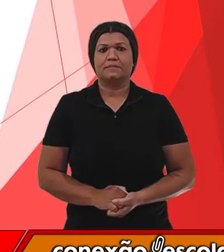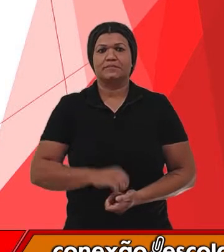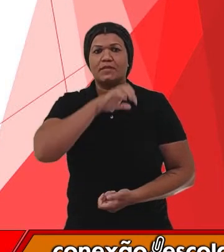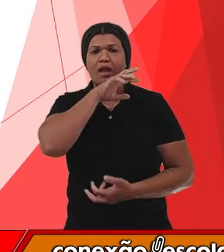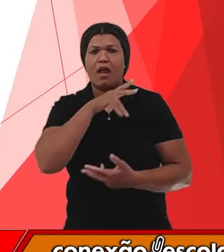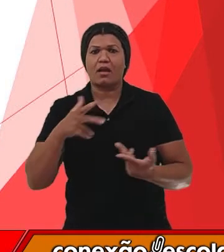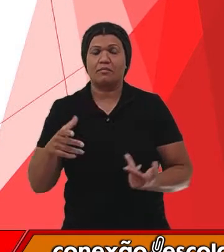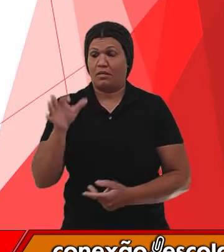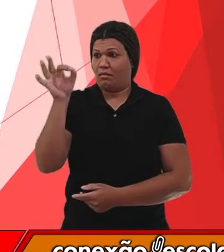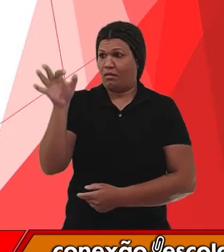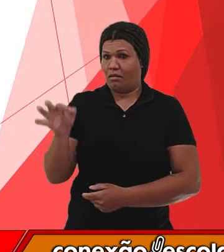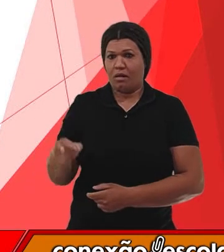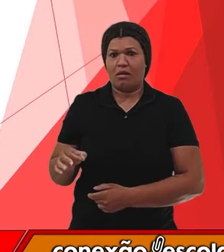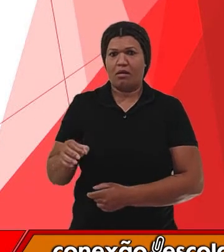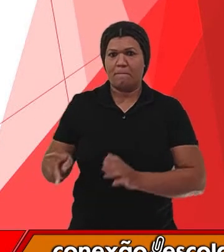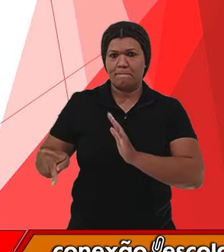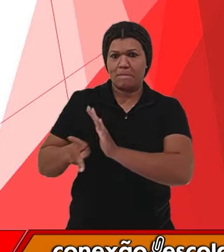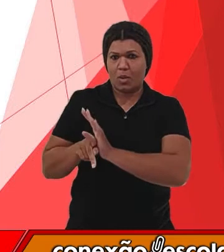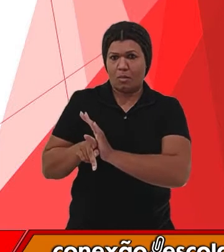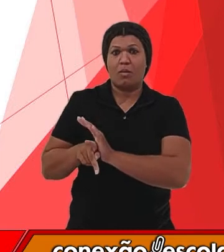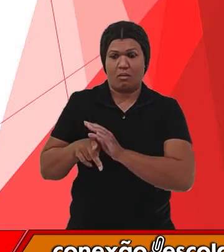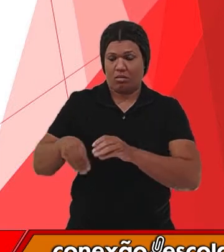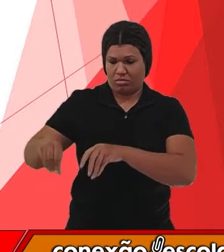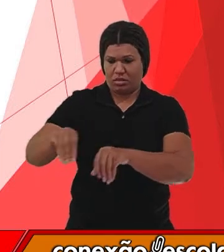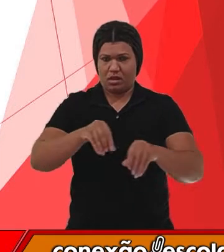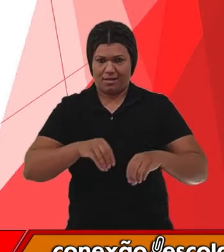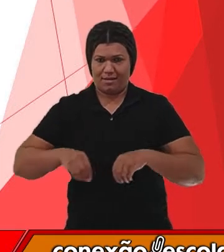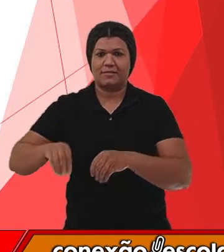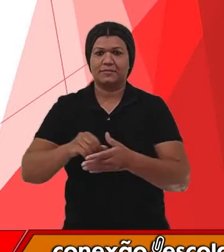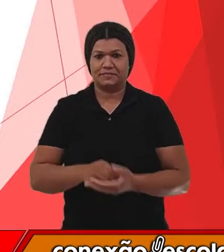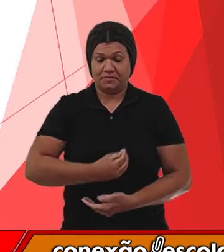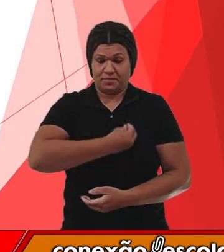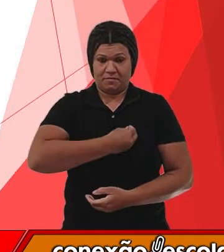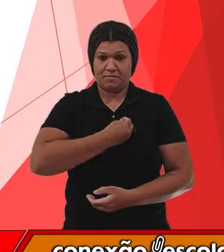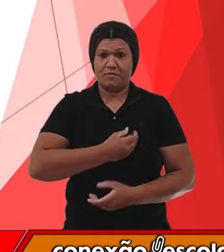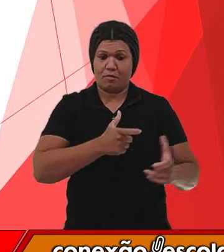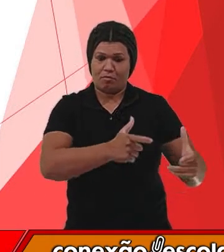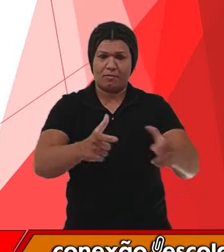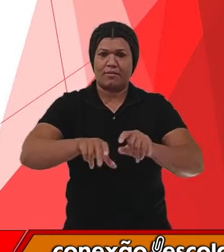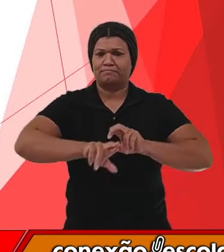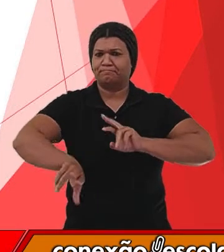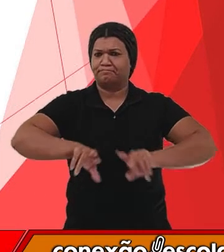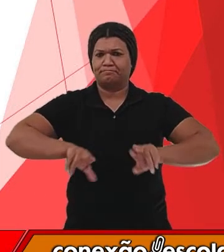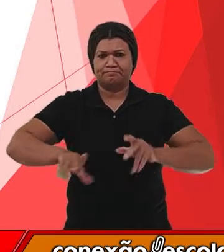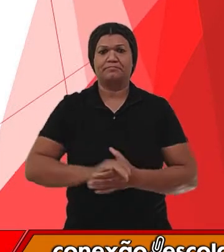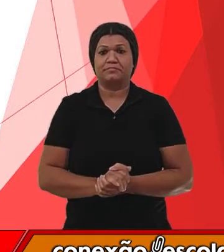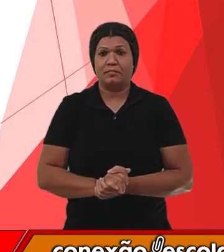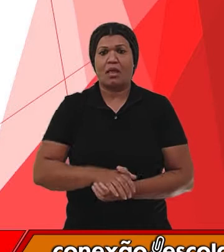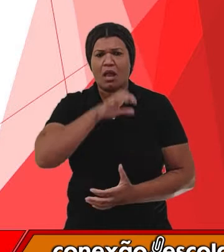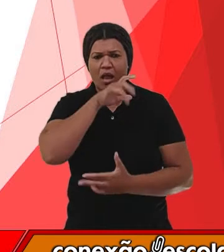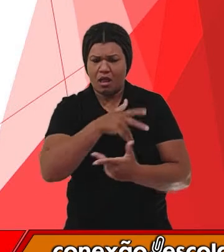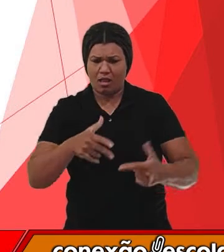Animais invertebrados terrestres vivem em diversos tipos de ambientes. Esses